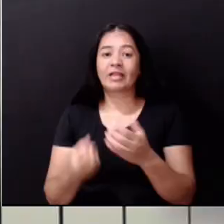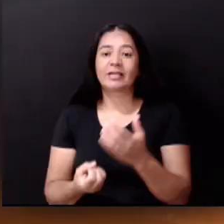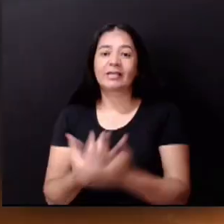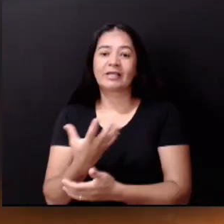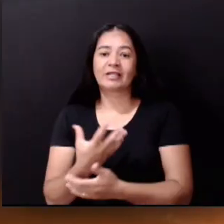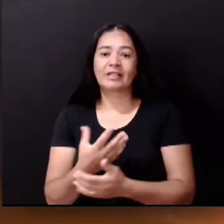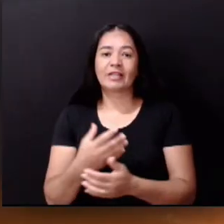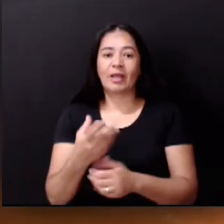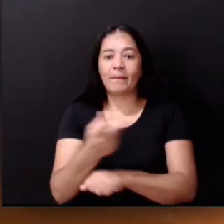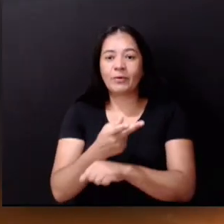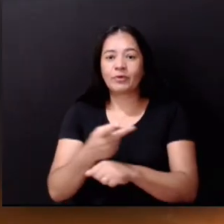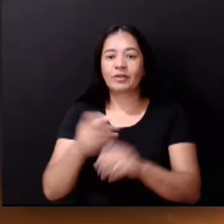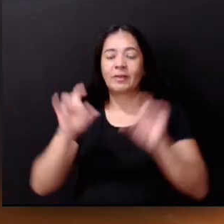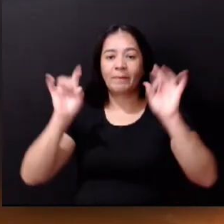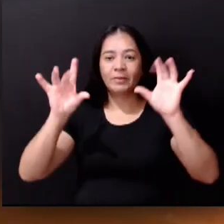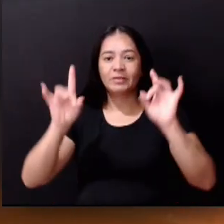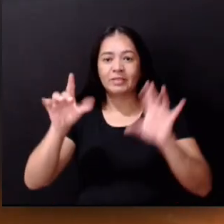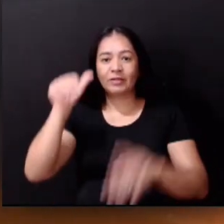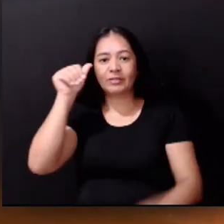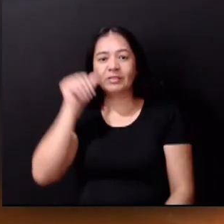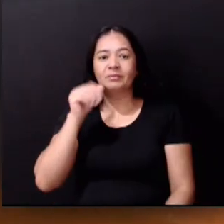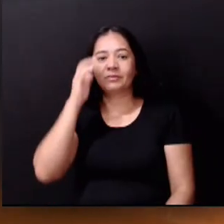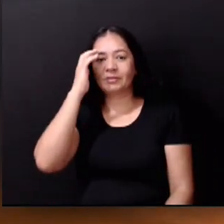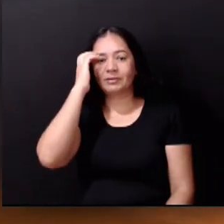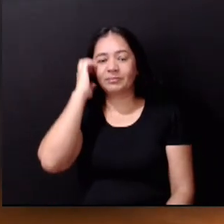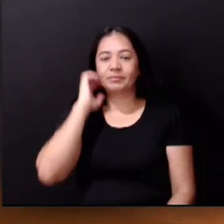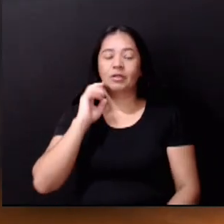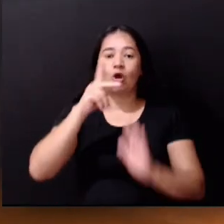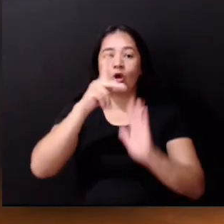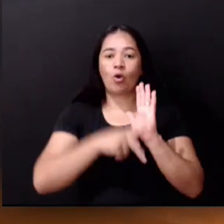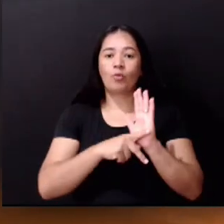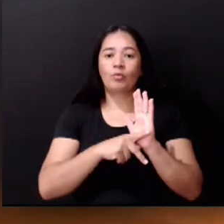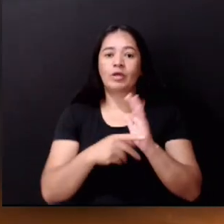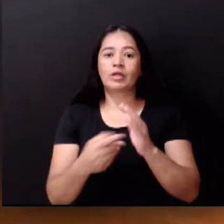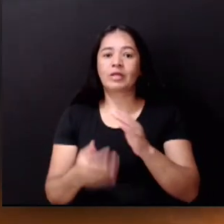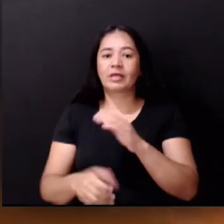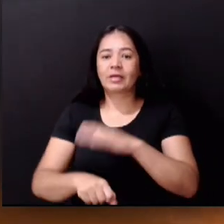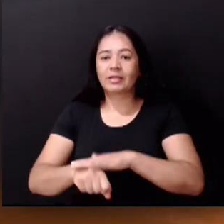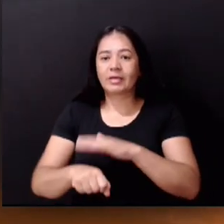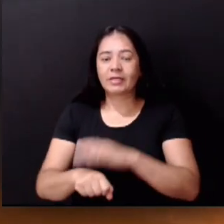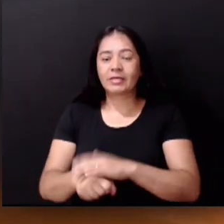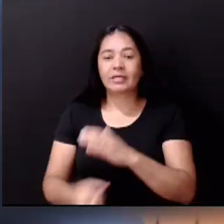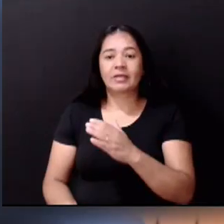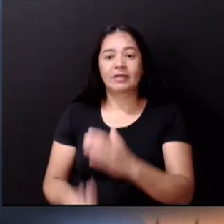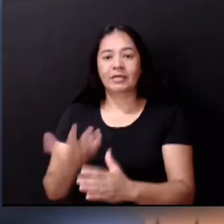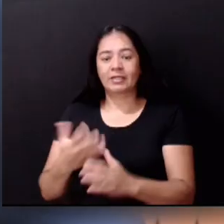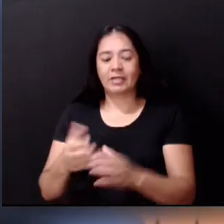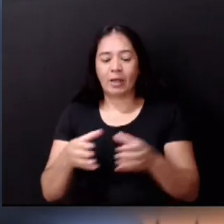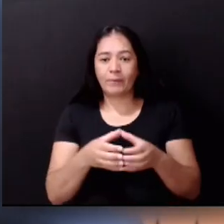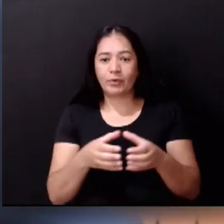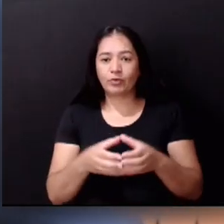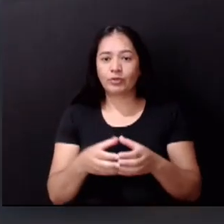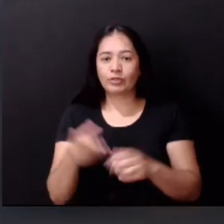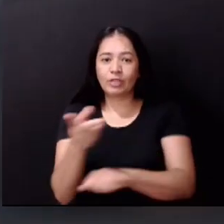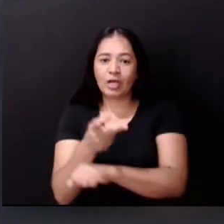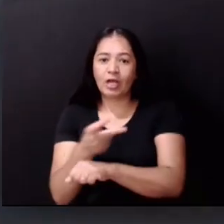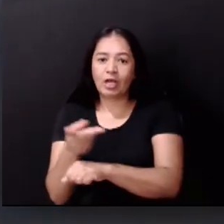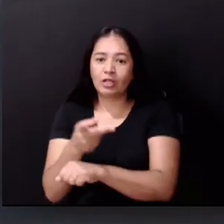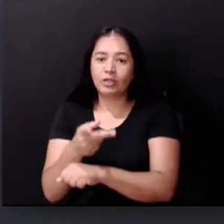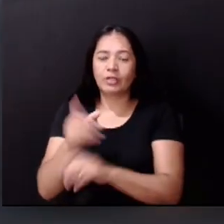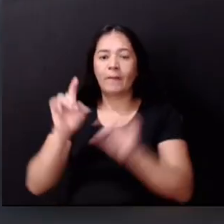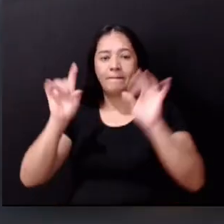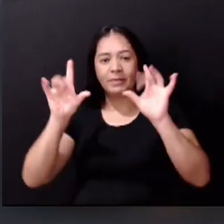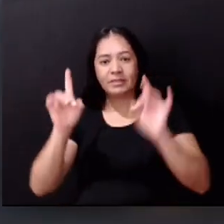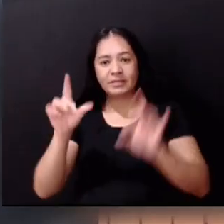Câmara. O projeto que cria a Procuradoria Especial da Mulher na Câmara Municipal passou pelo crivo da Comissão de Finanças